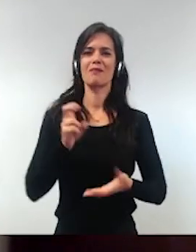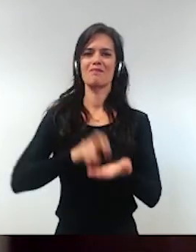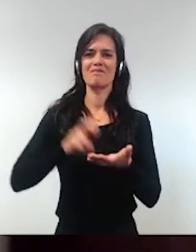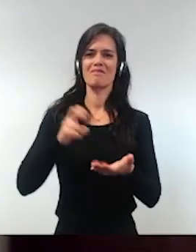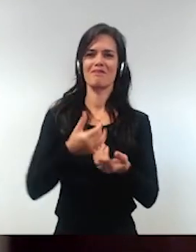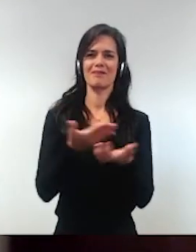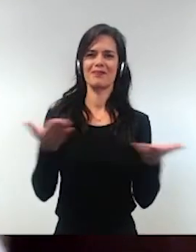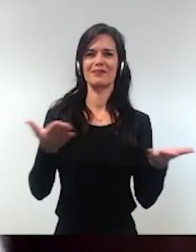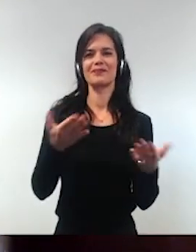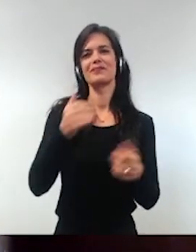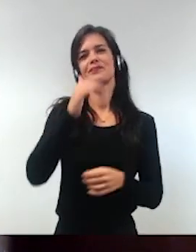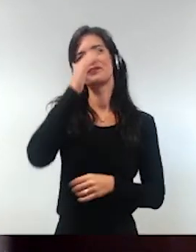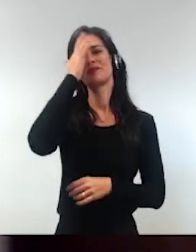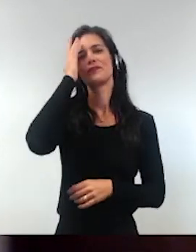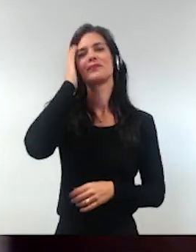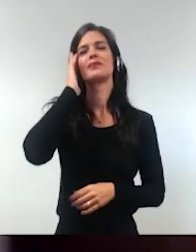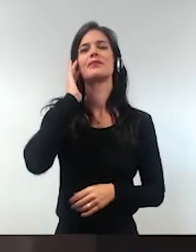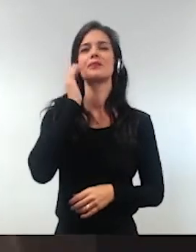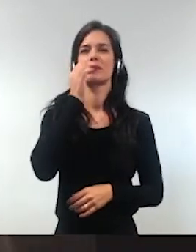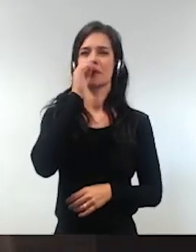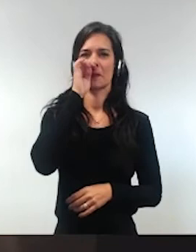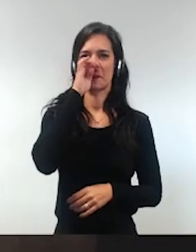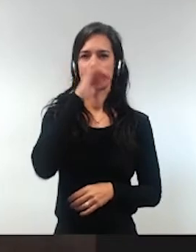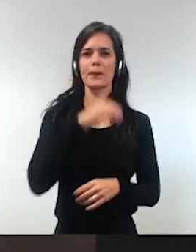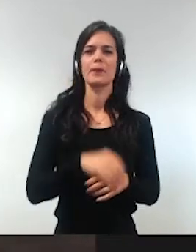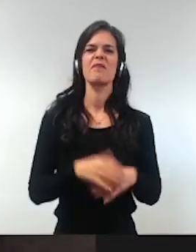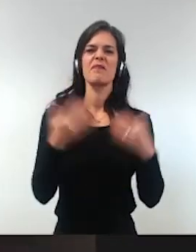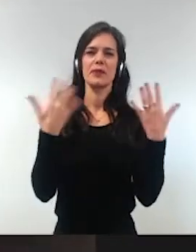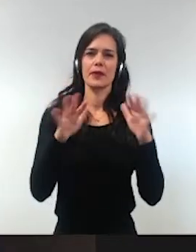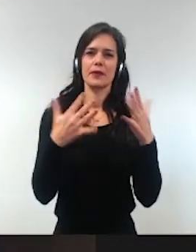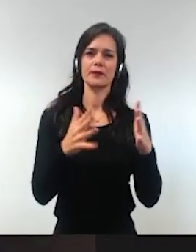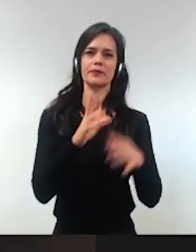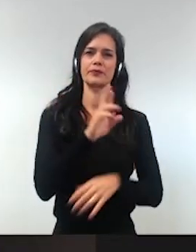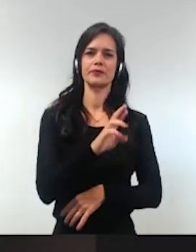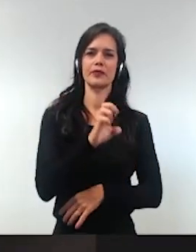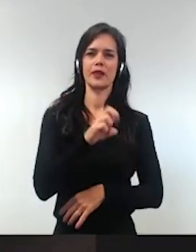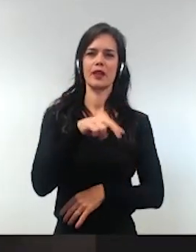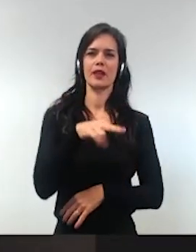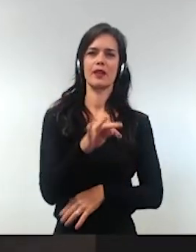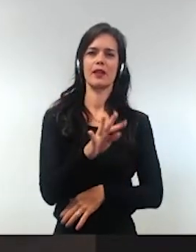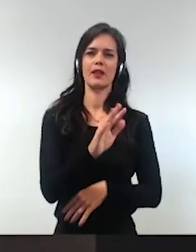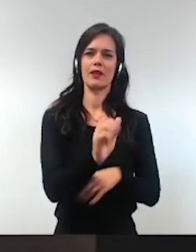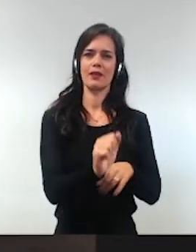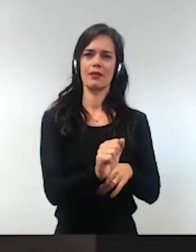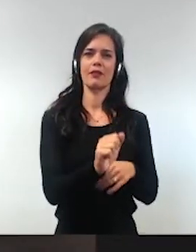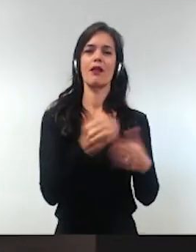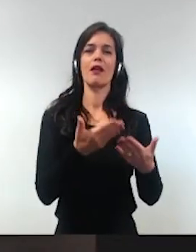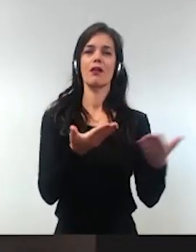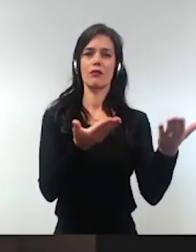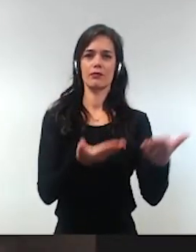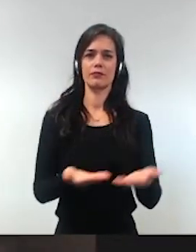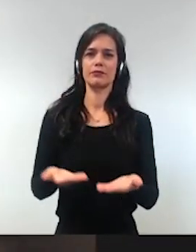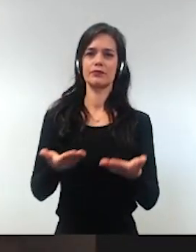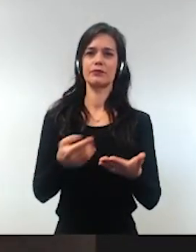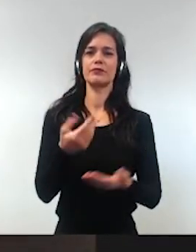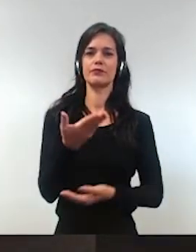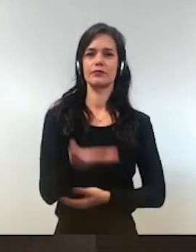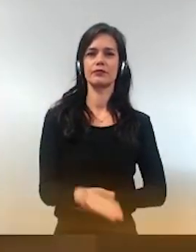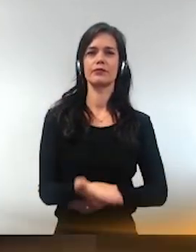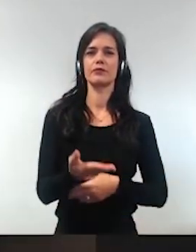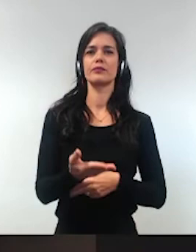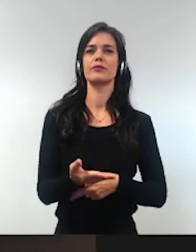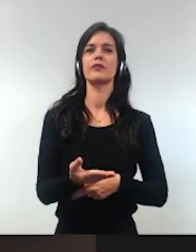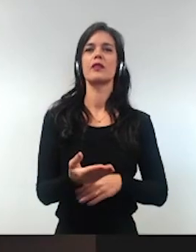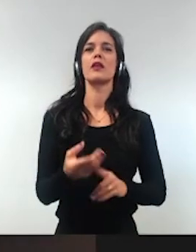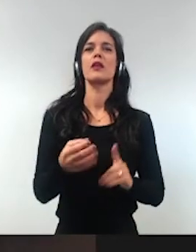assistem. Pois bem, parabenizando a doutora Renata Gil, eu passo imediatamente a palavra para o